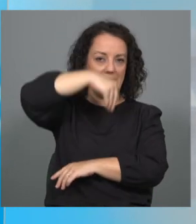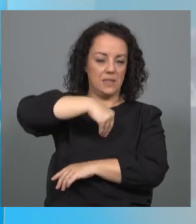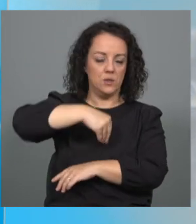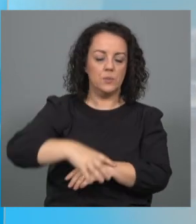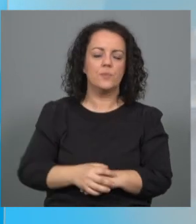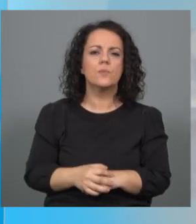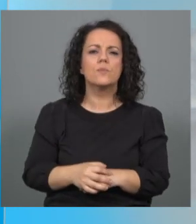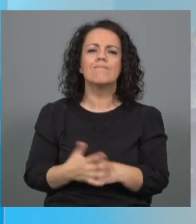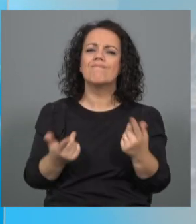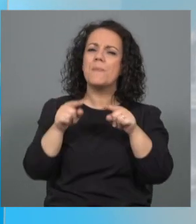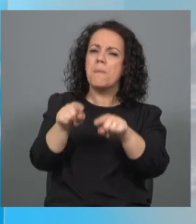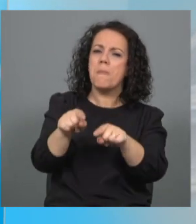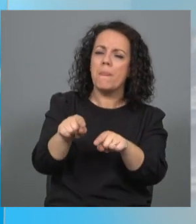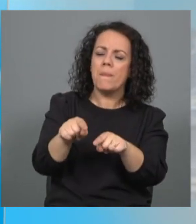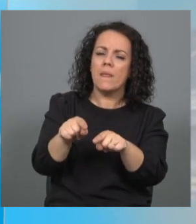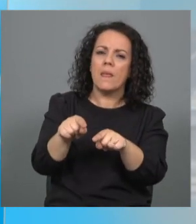Era algo muito...